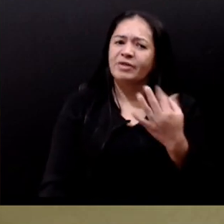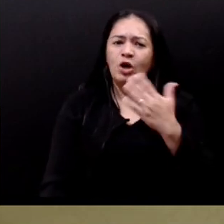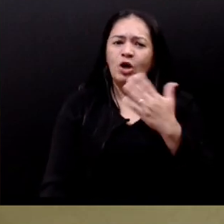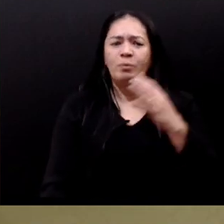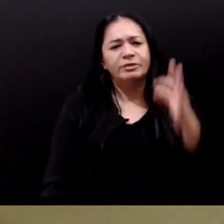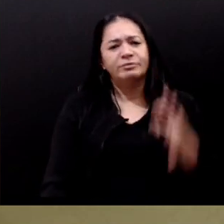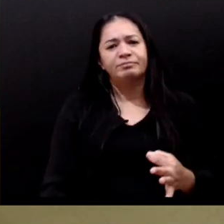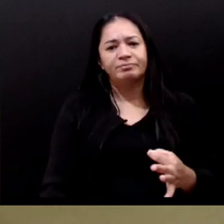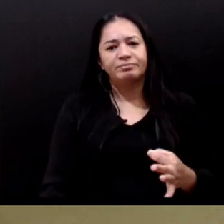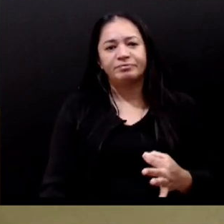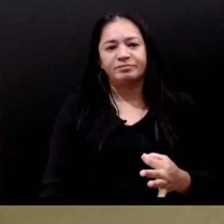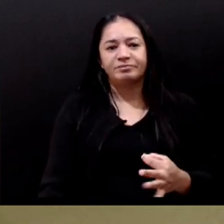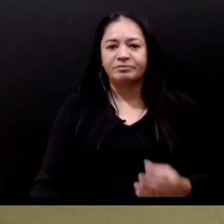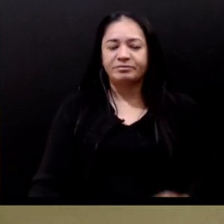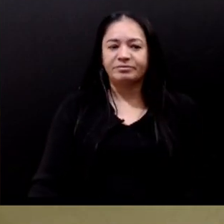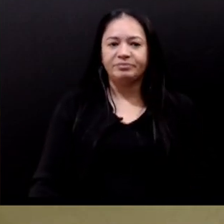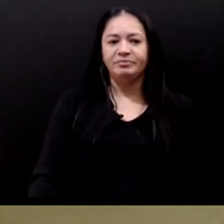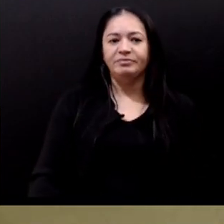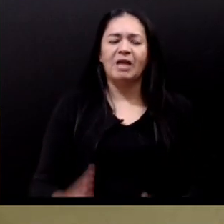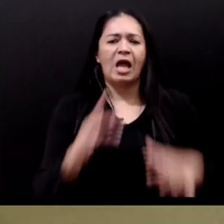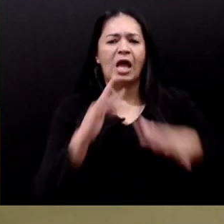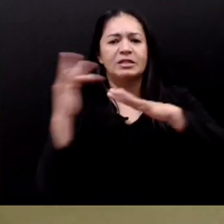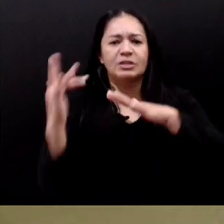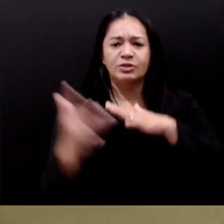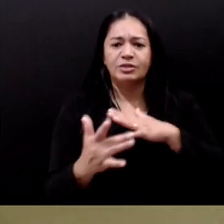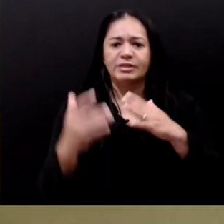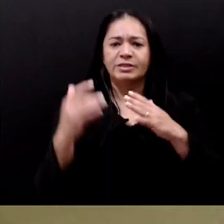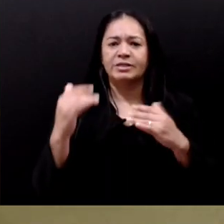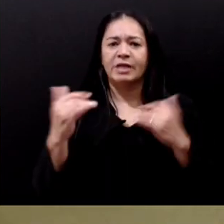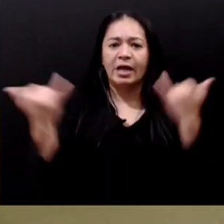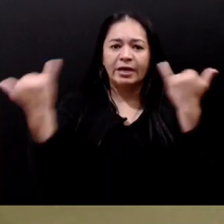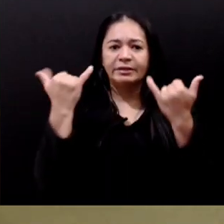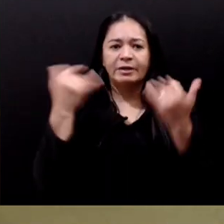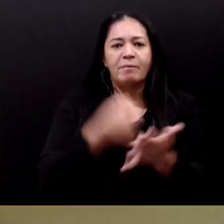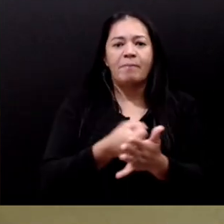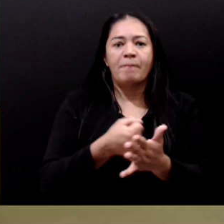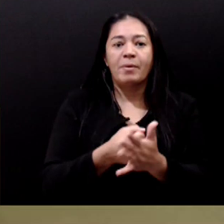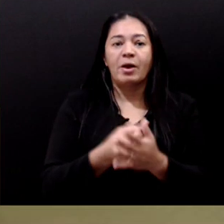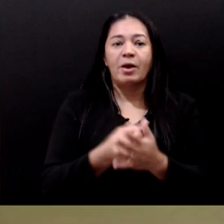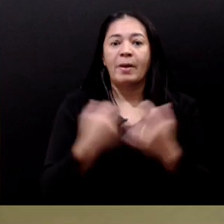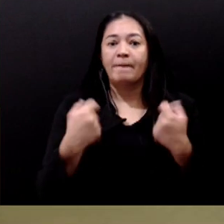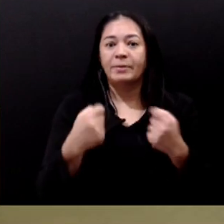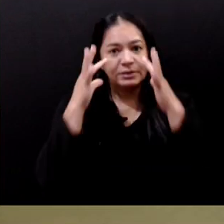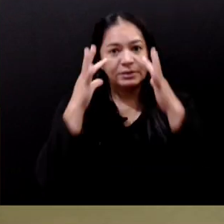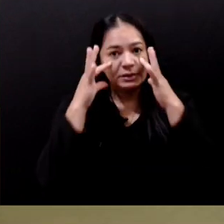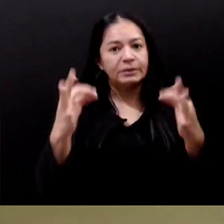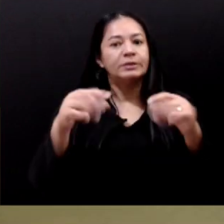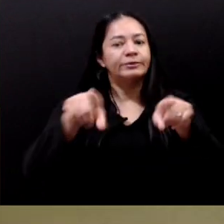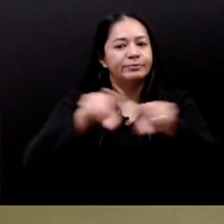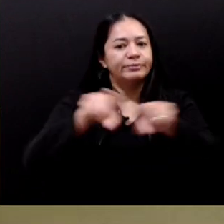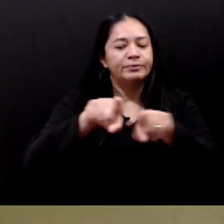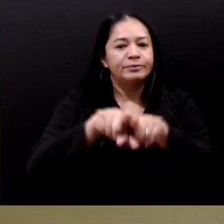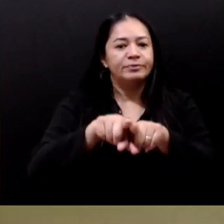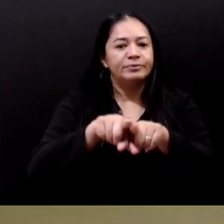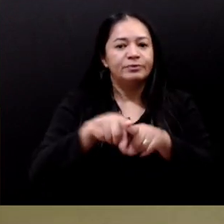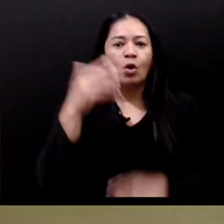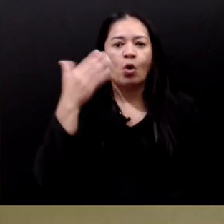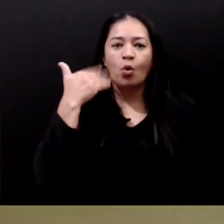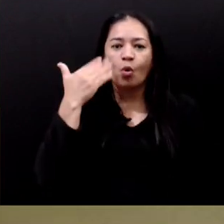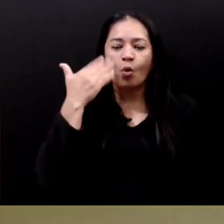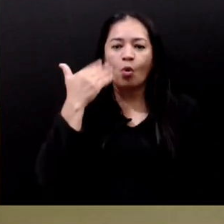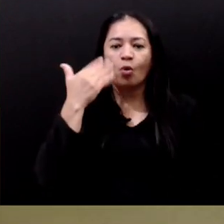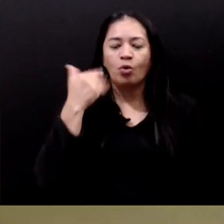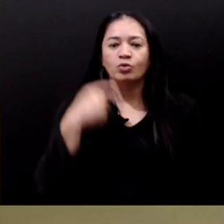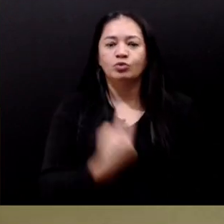rede social, a internet nos impõe, a gente precisa ficar atento também com o consumo, né, dos nossos filhos, dos